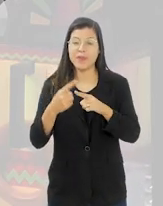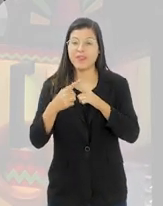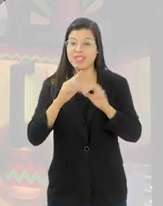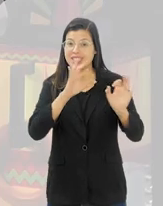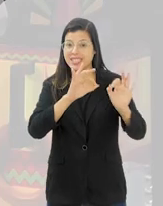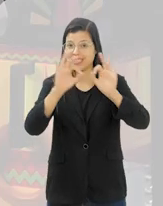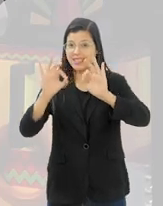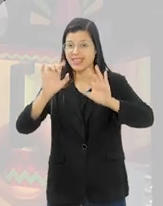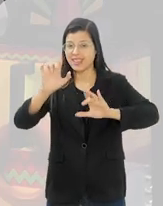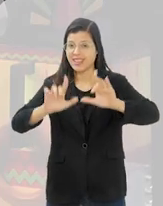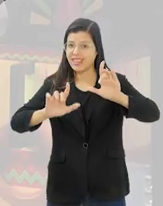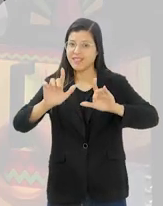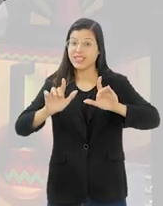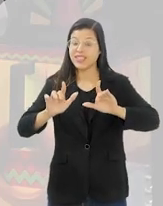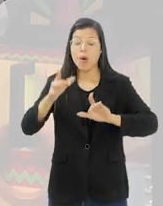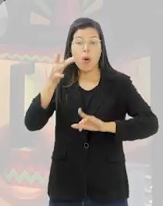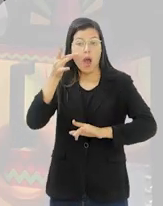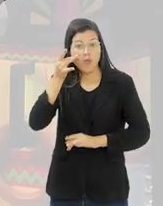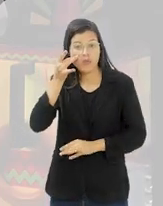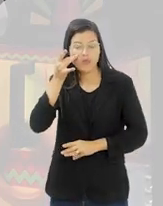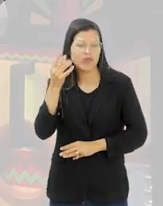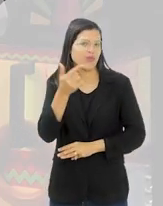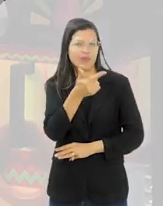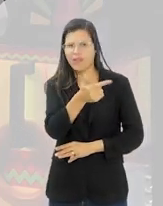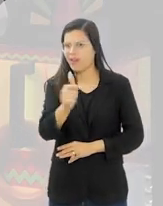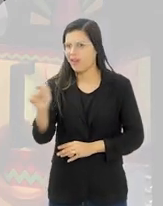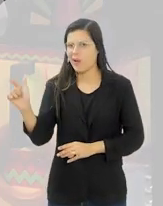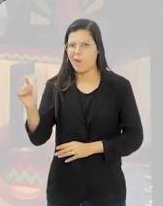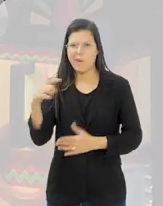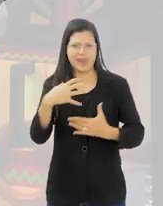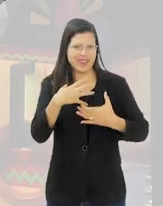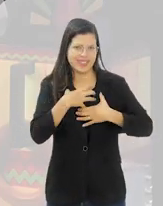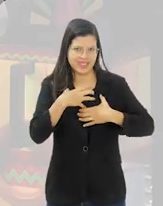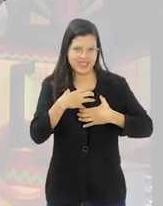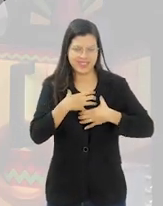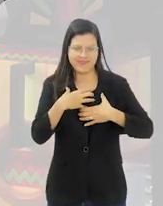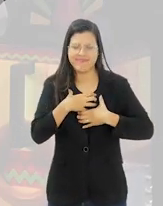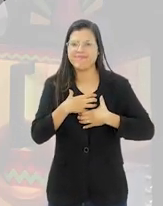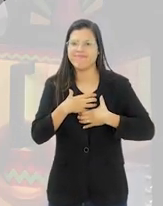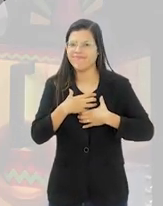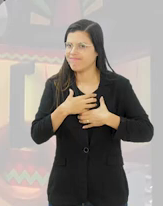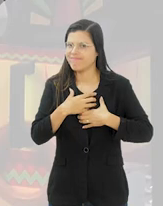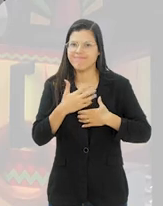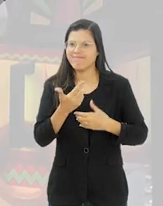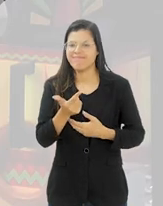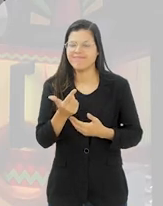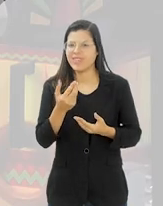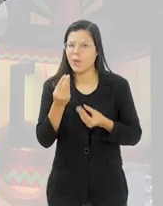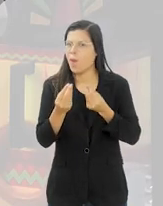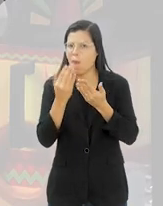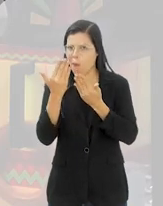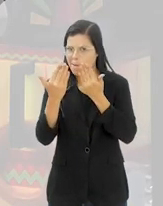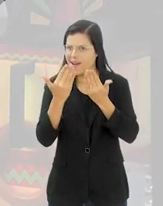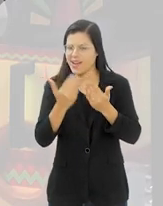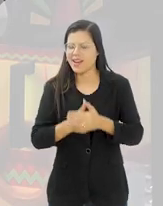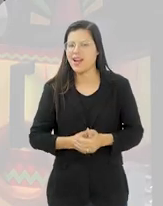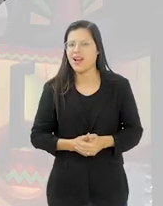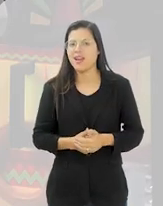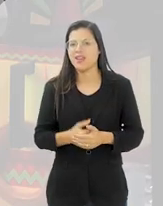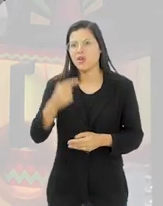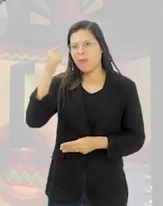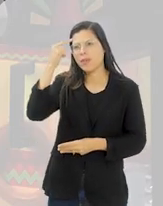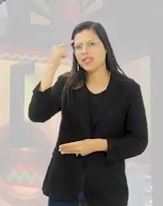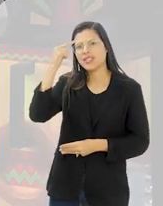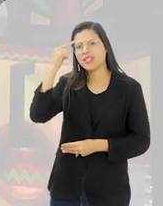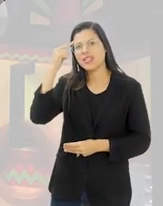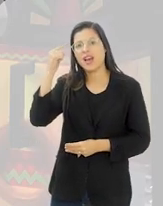coisa. Ao vivo, é um mar de que você nunca imaginou. É outra sensação. É outra sensação. Não tem nada igual. E aí, na minha